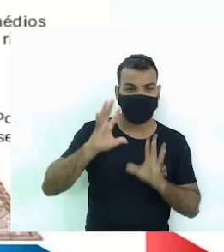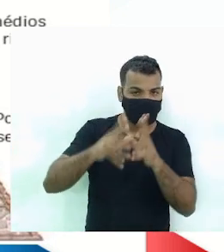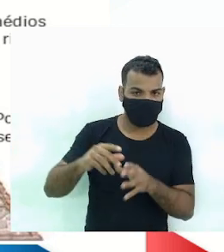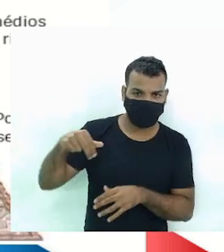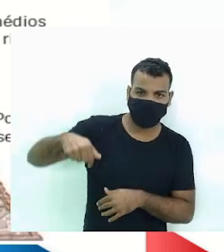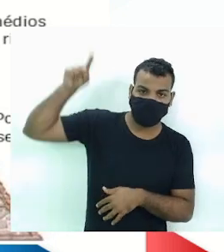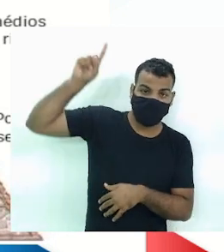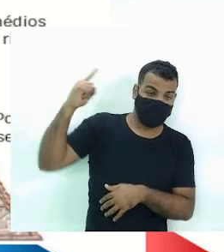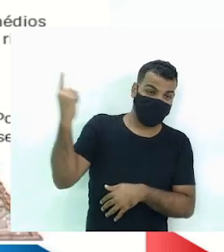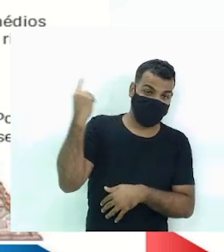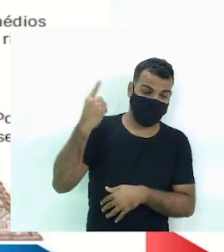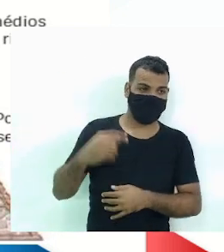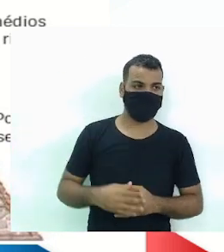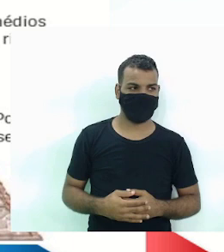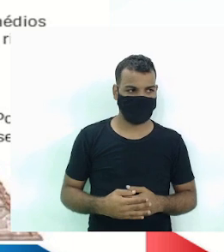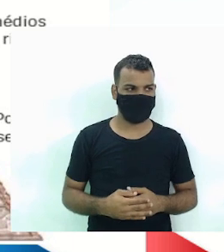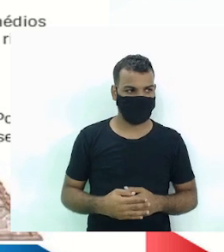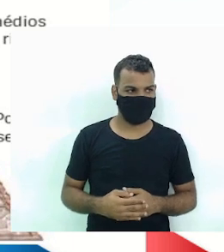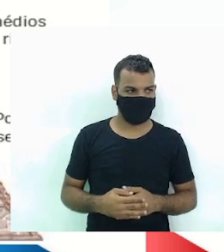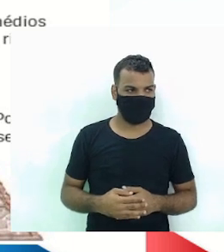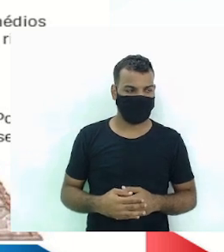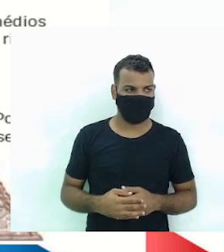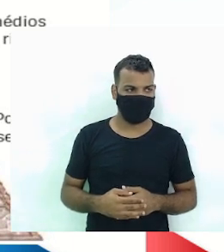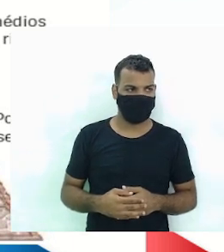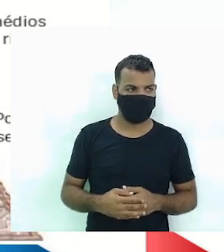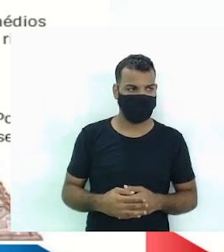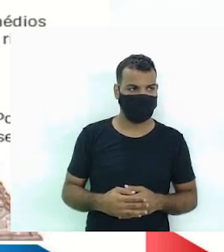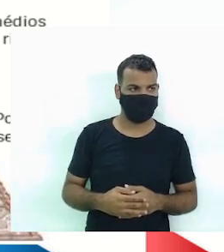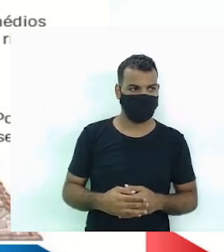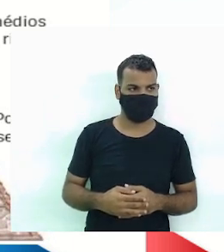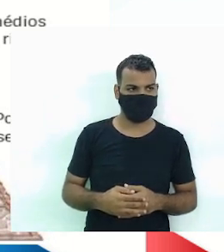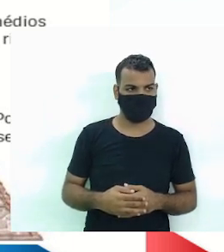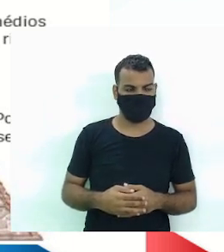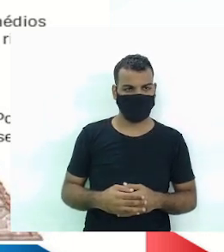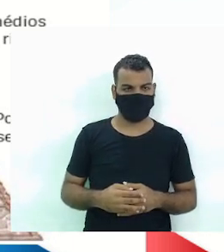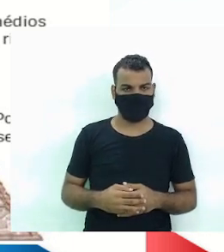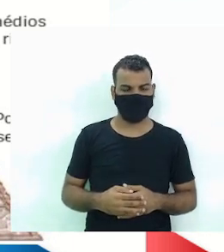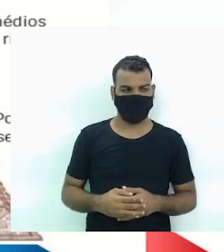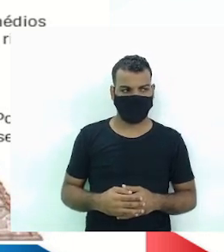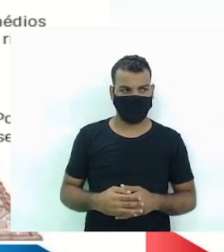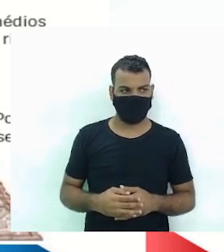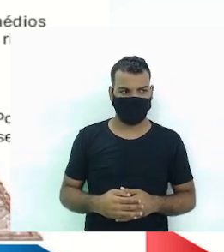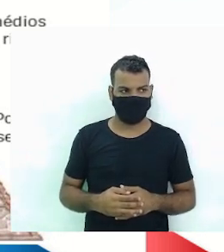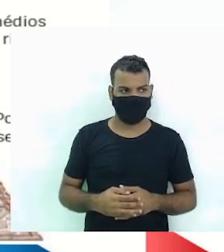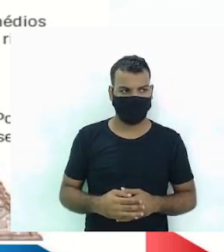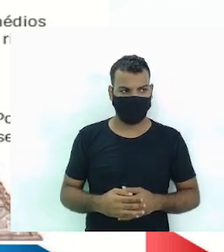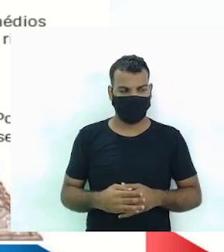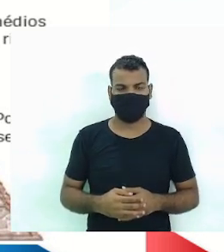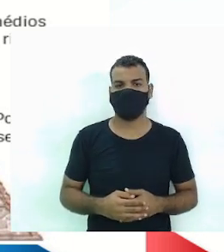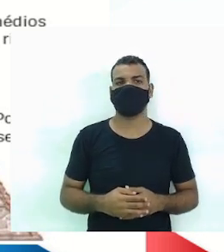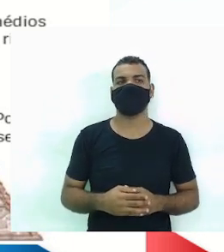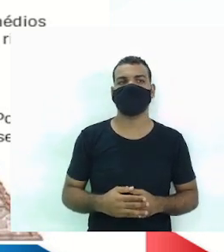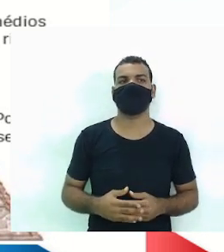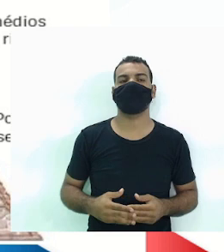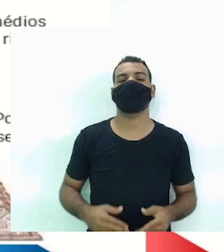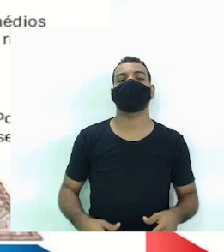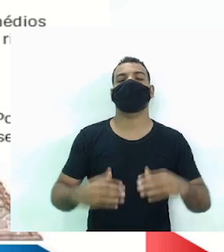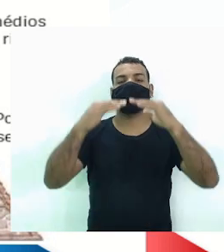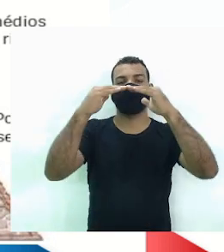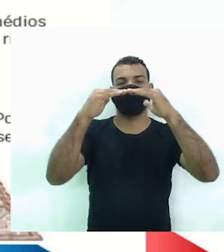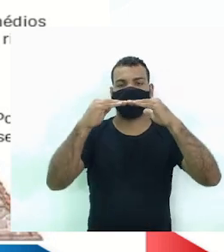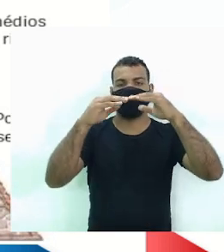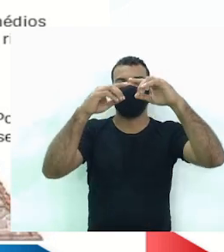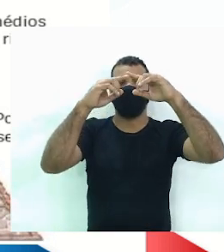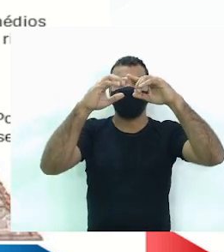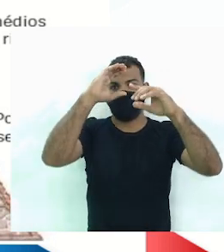igreja. Separação, né? Do caso da nobreza média, que é uma galera ali que